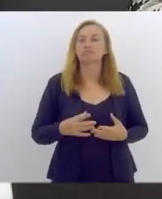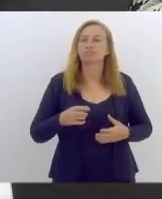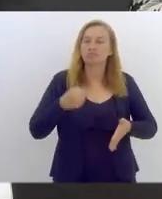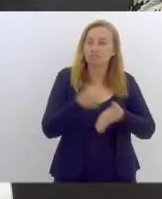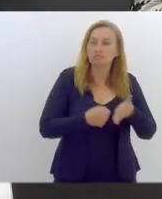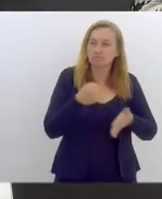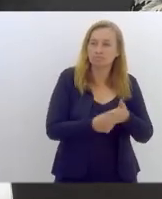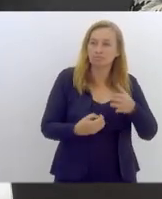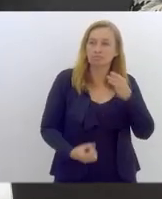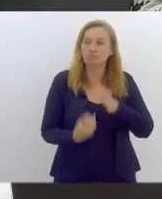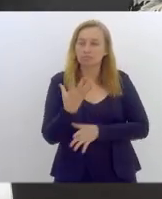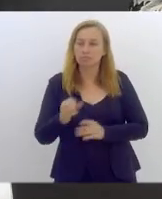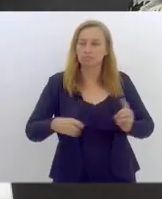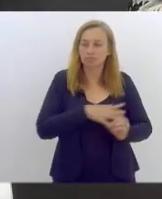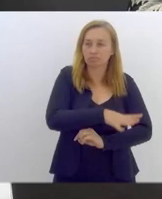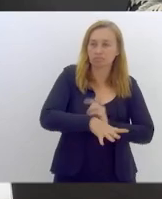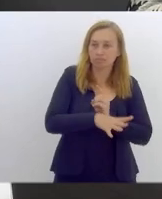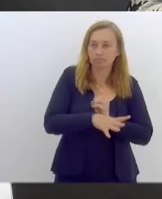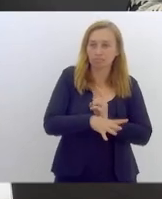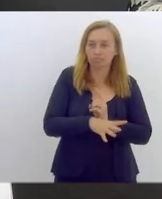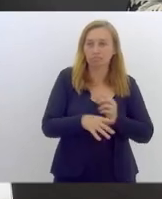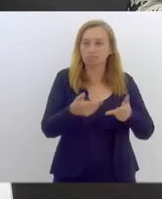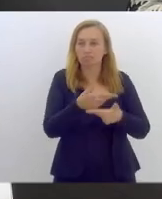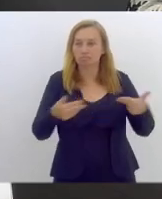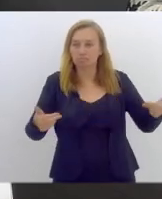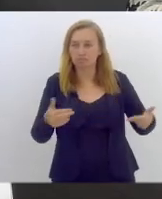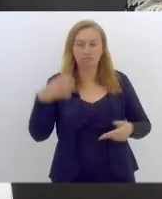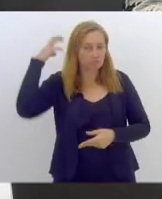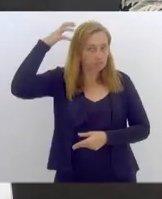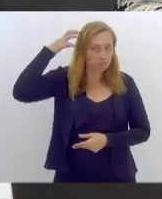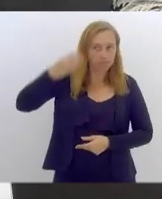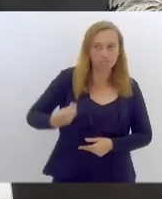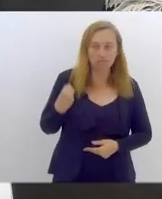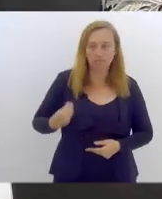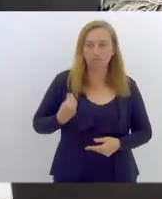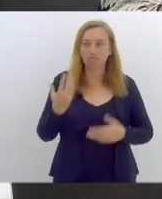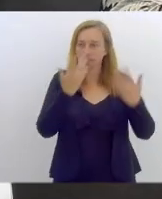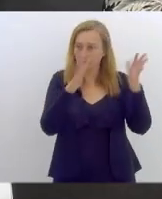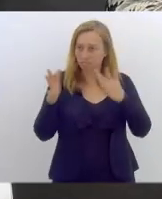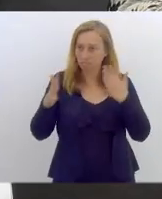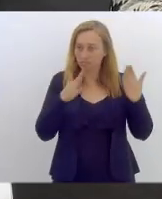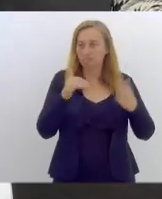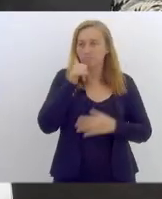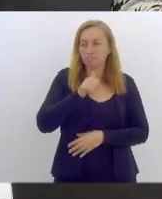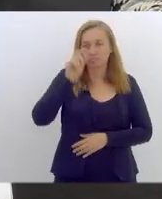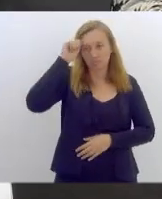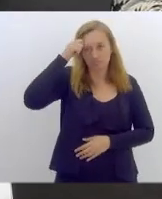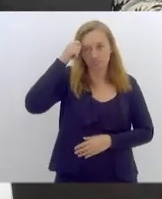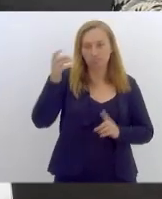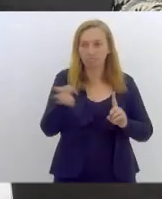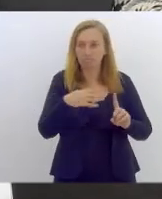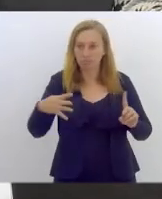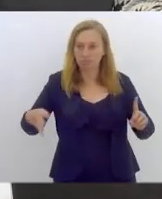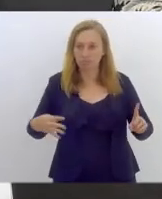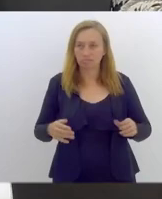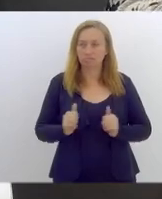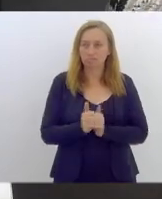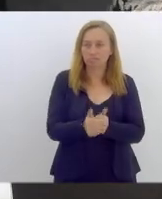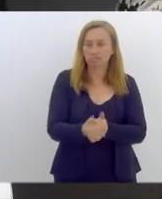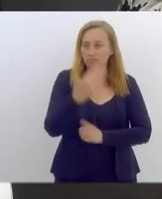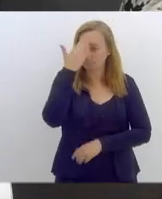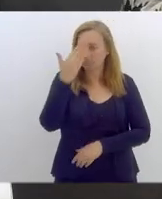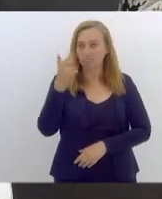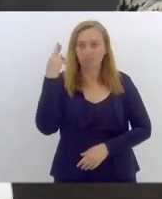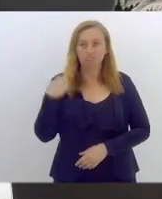lutar para construir uma sociedade onde Marielles floresçam e a gente possa celebrar a vida de todas as mulheres, mulheres negras e pessoas LGBTs. Sigamos.